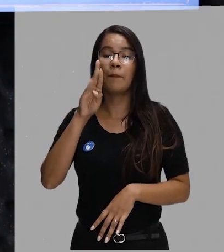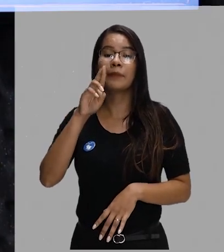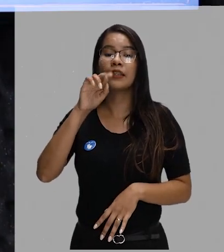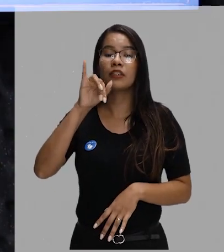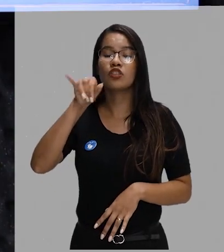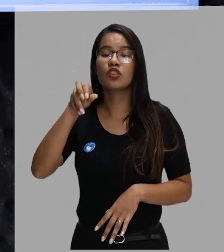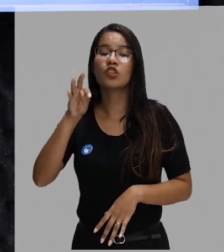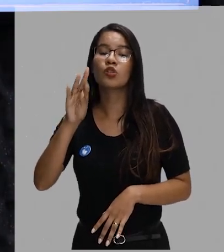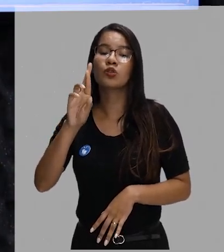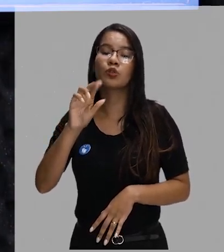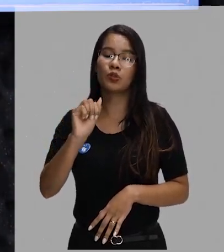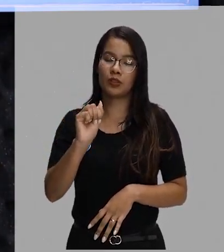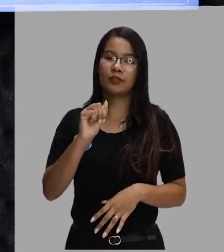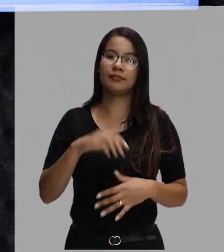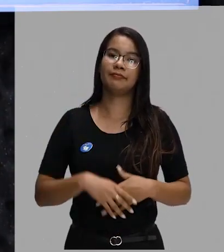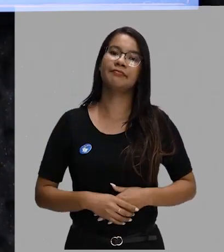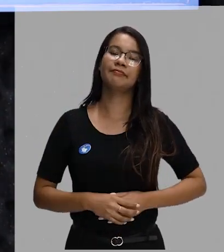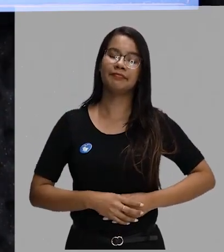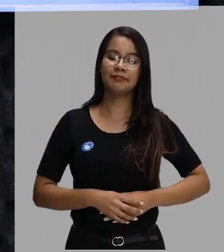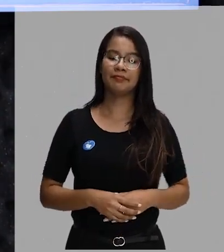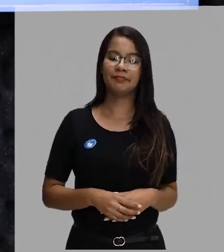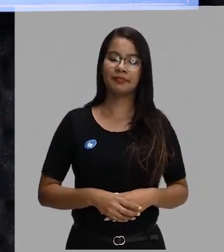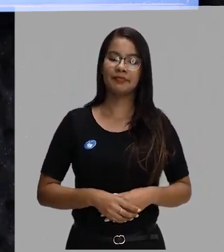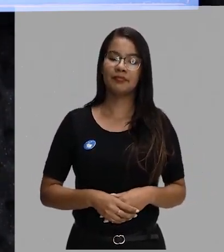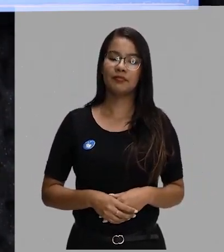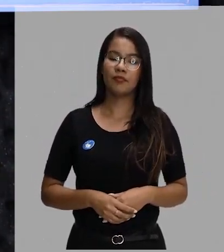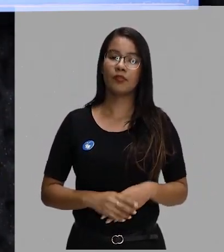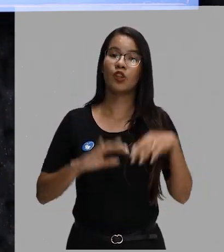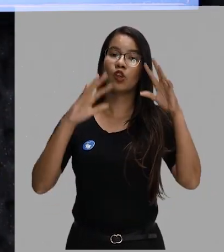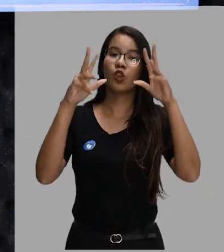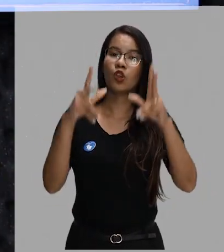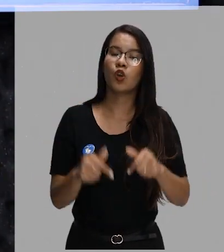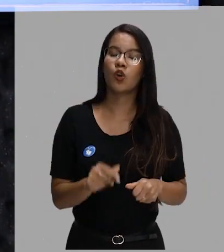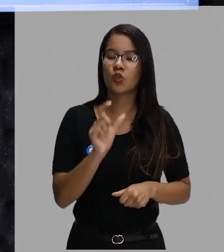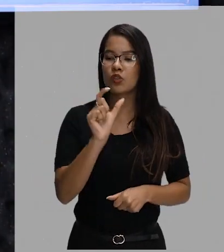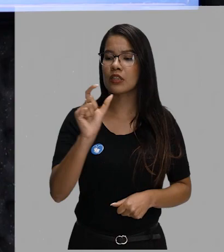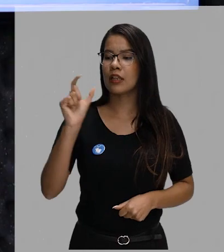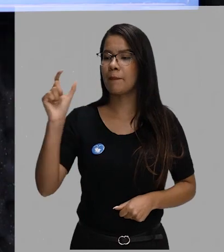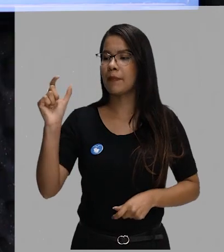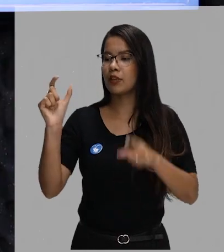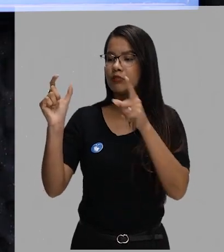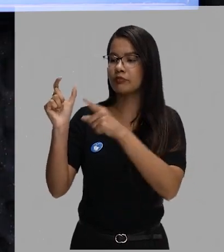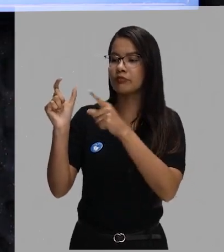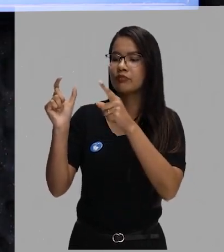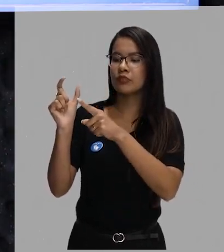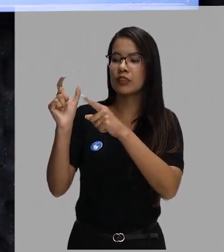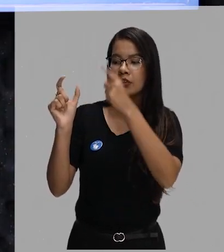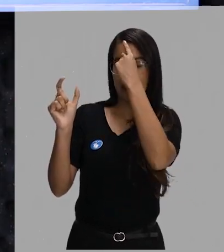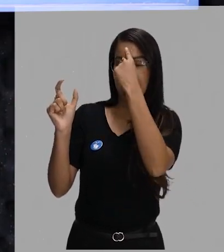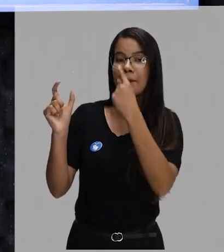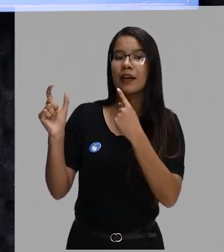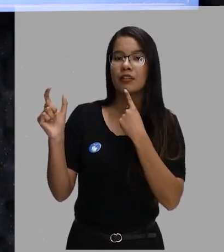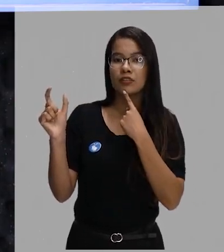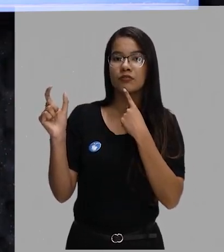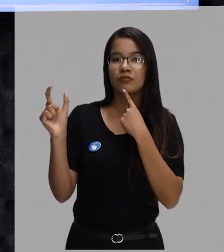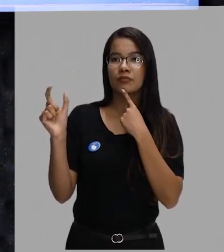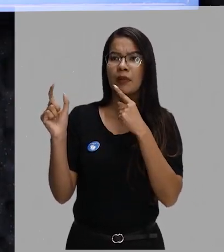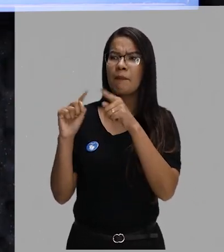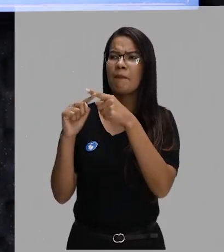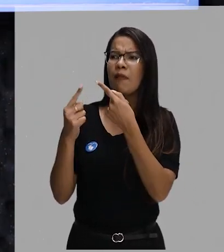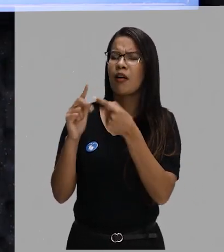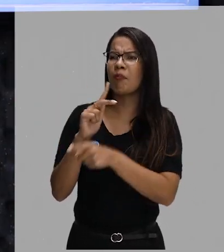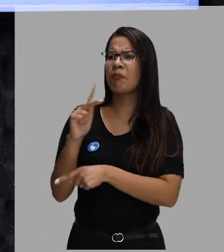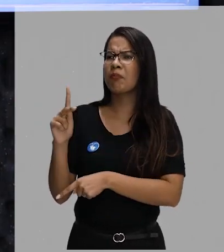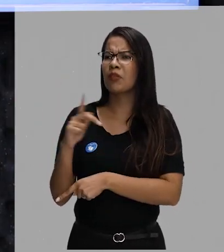o contradomínio coincidiu com o conjunto imagem. Todos os elementos do contradomínio são imagens. Ah, professor,